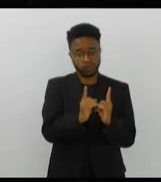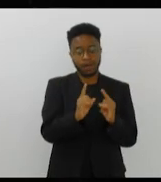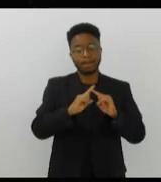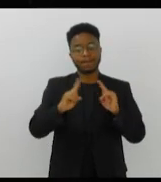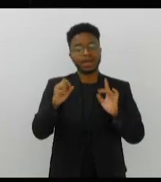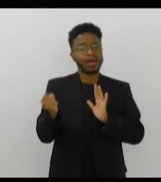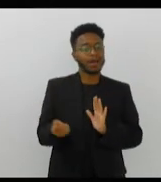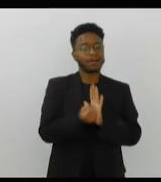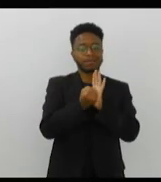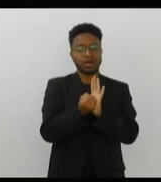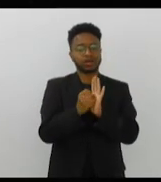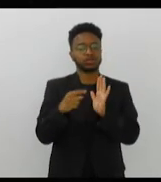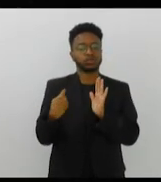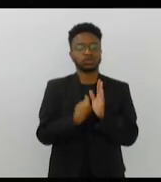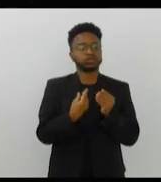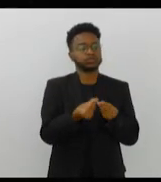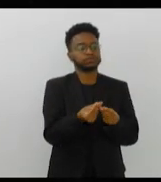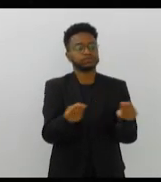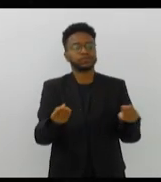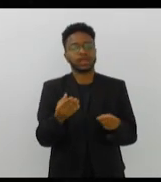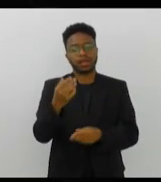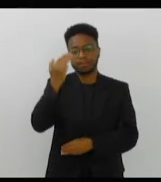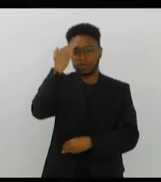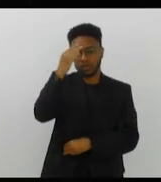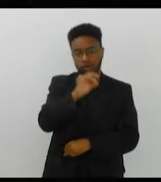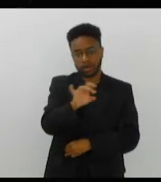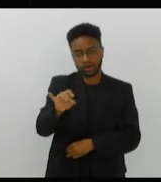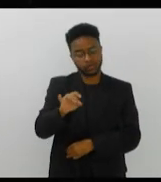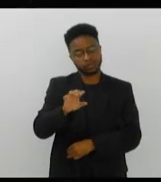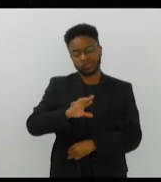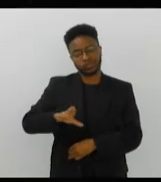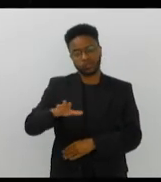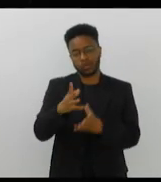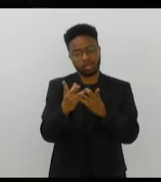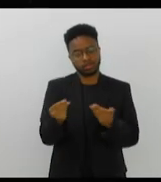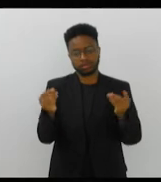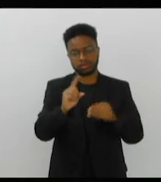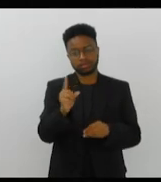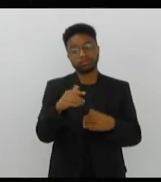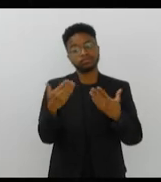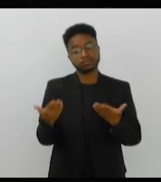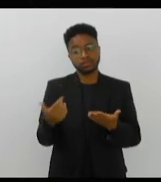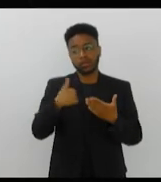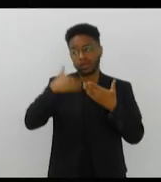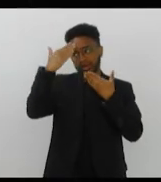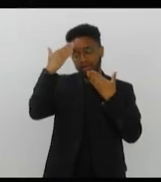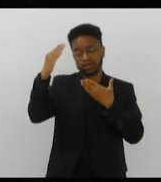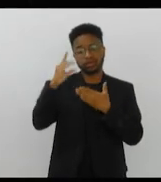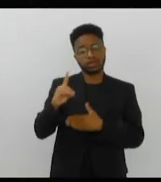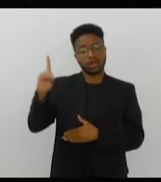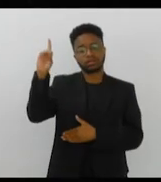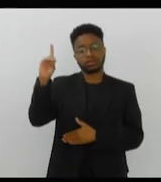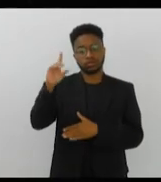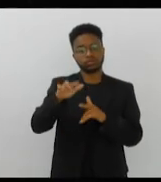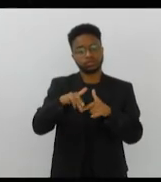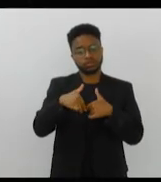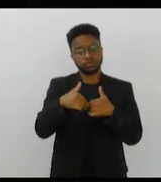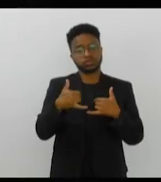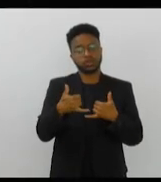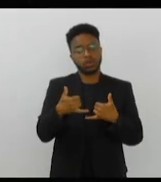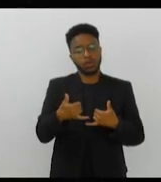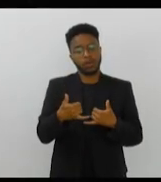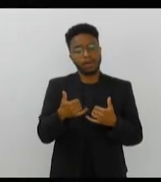nós deixamos na memória das pessoas, não. Então, a Deus, o meu muito obrigada por esse